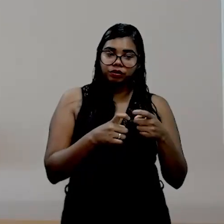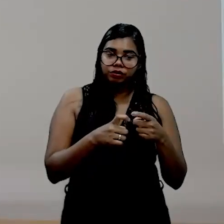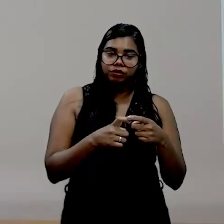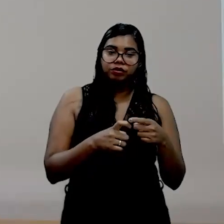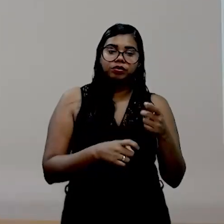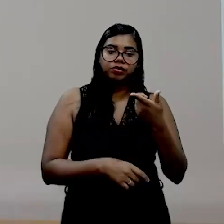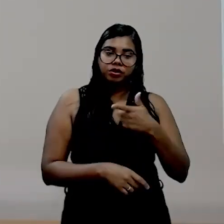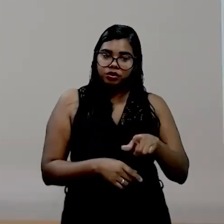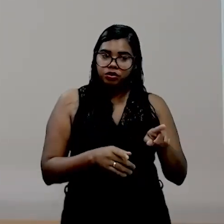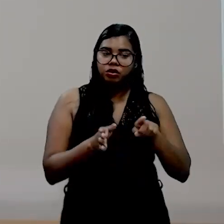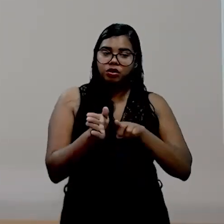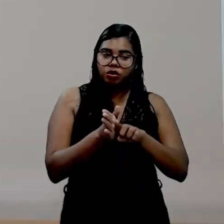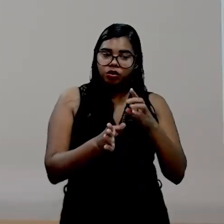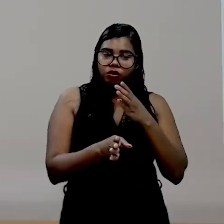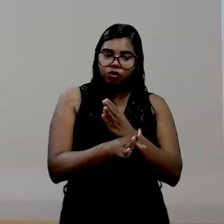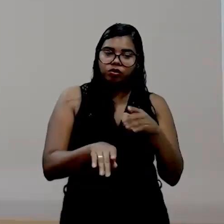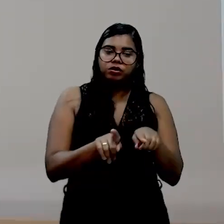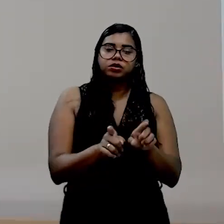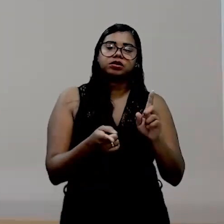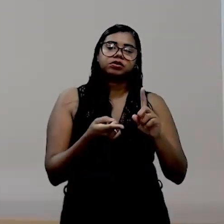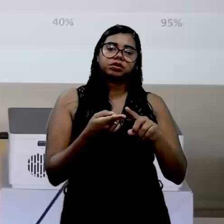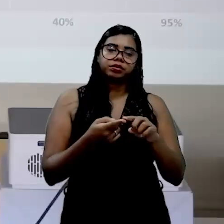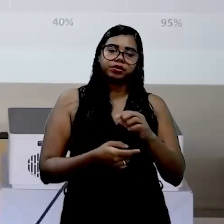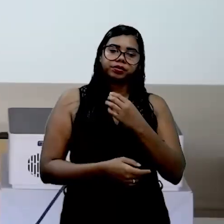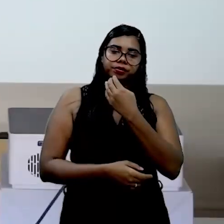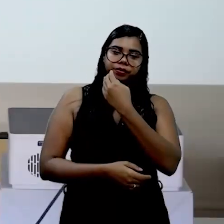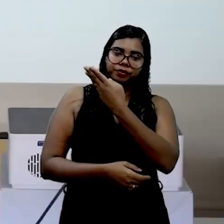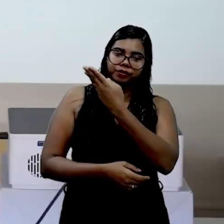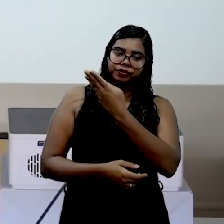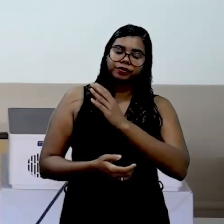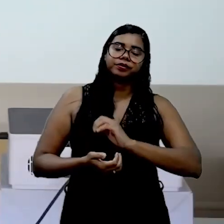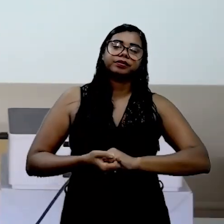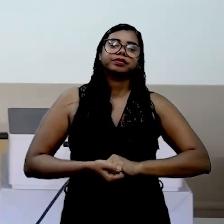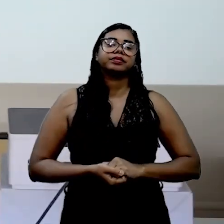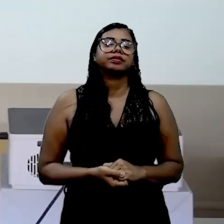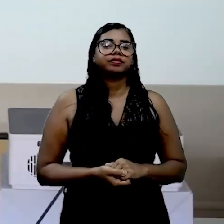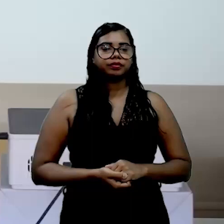outros exames, né? Aí você falou ressonância, aí vai.